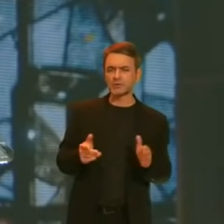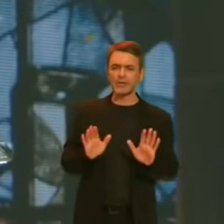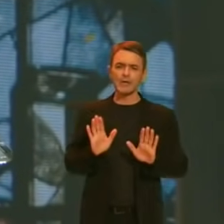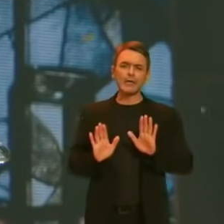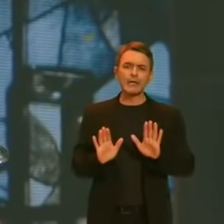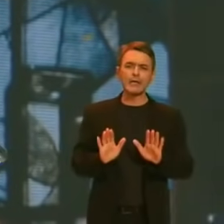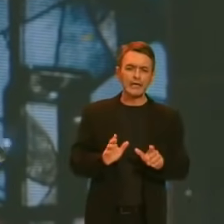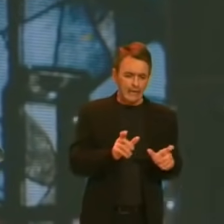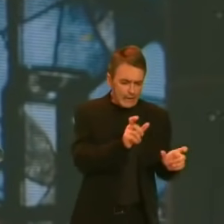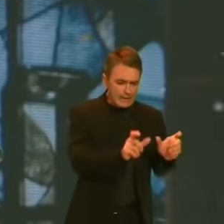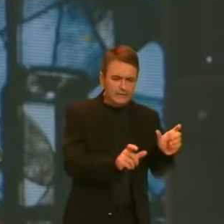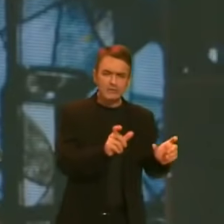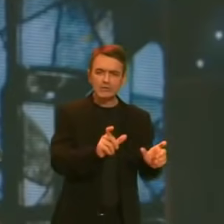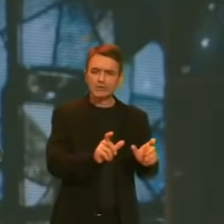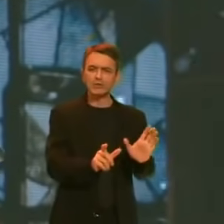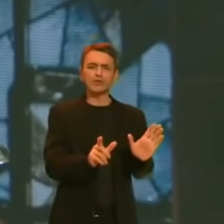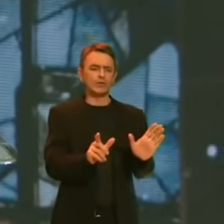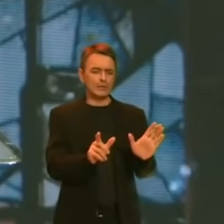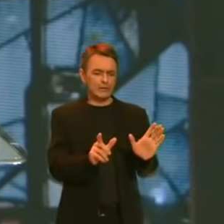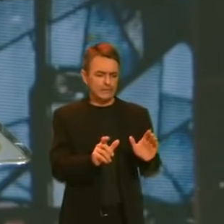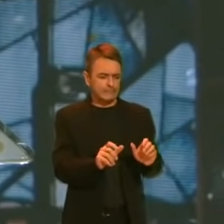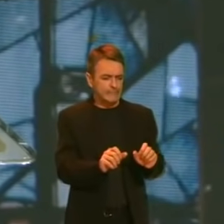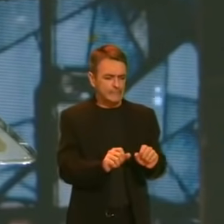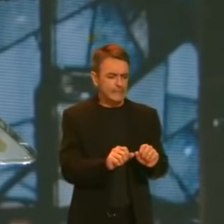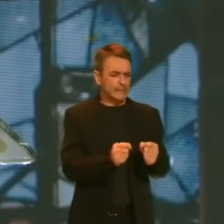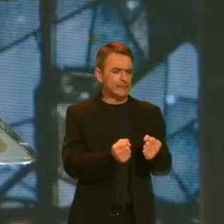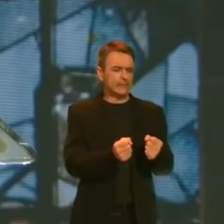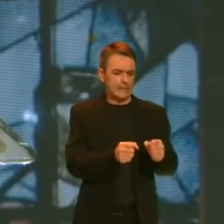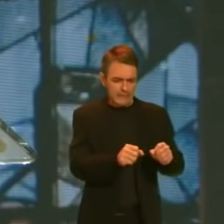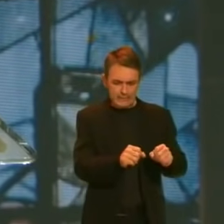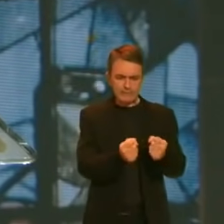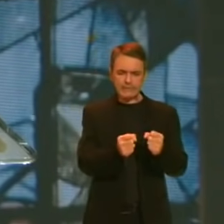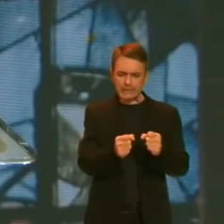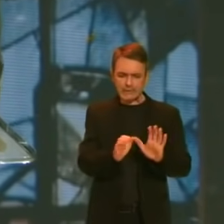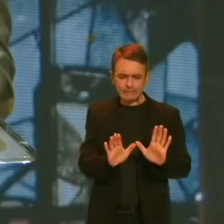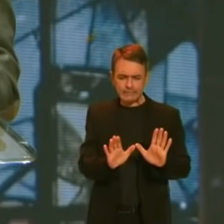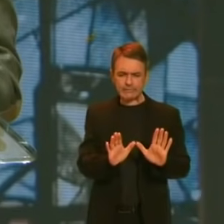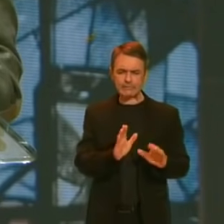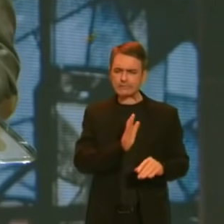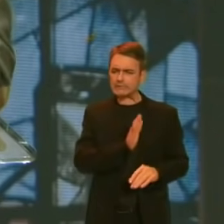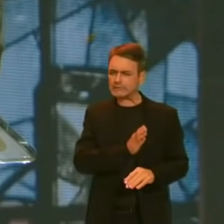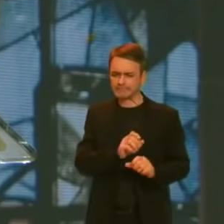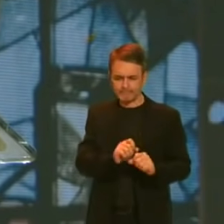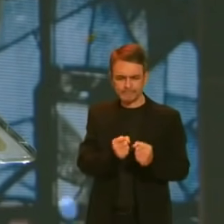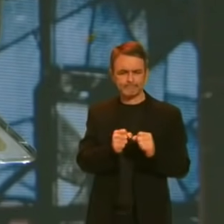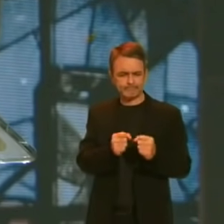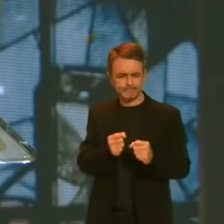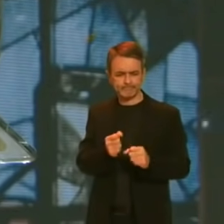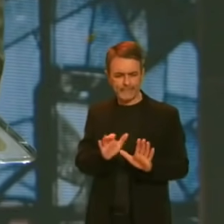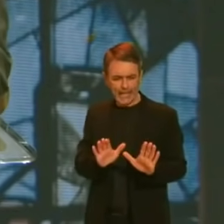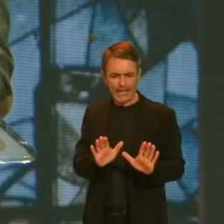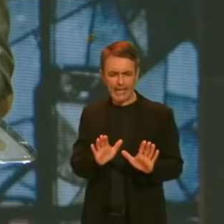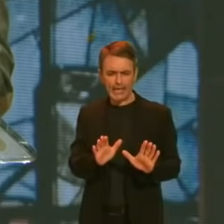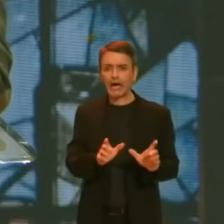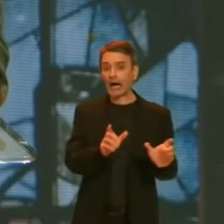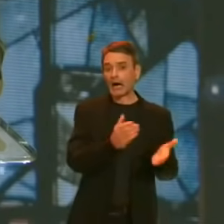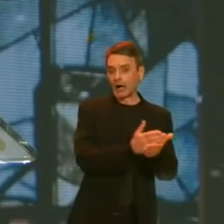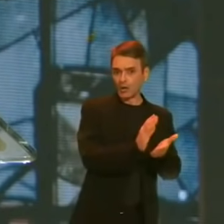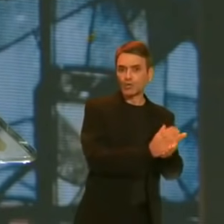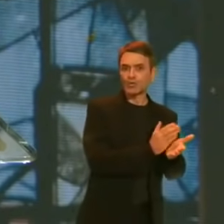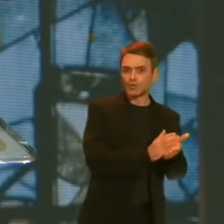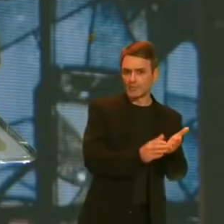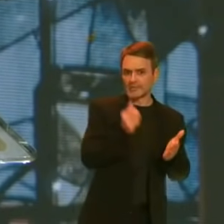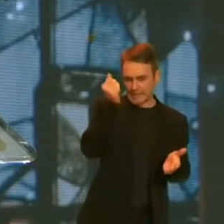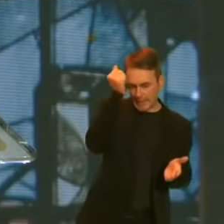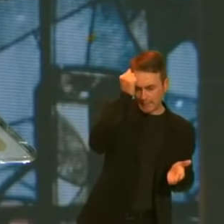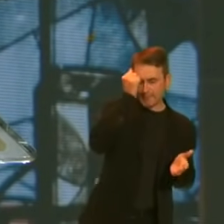ser quebrantadas. Algumas se convertem, mas grande maioria delas se endurece ainda mais. E